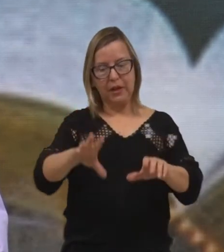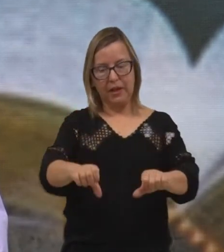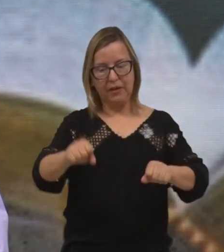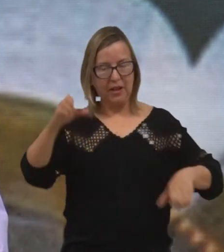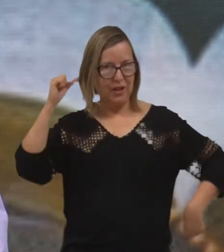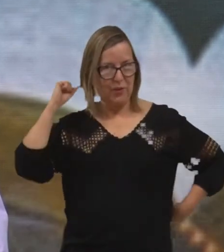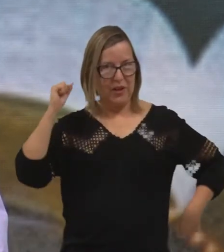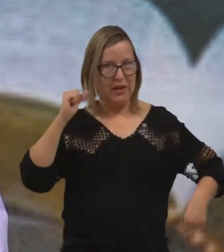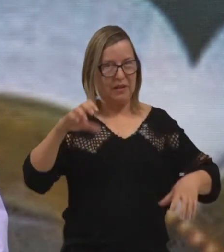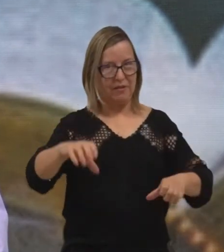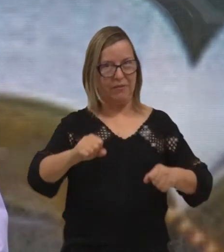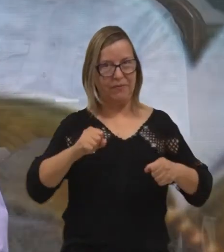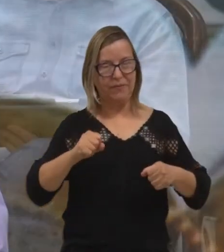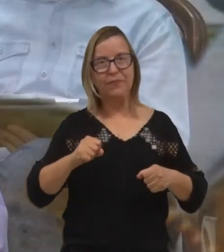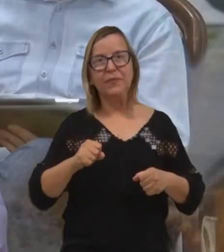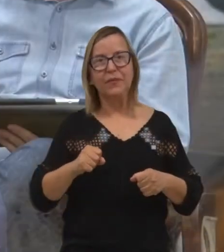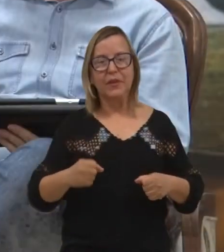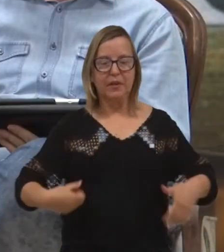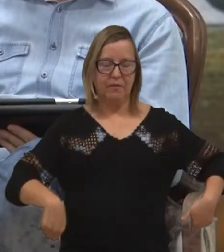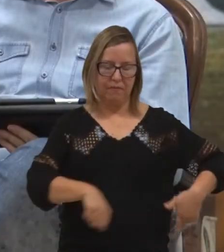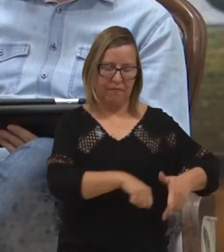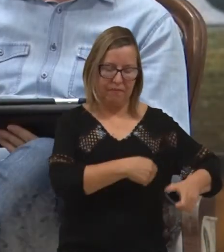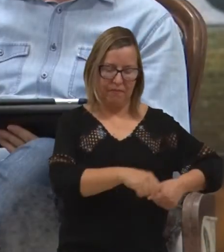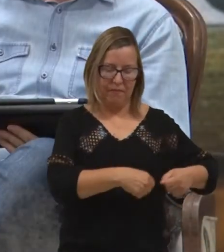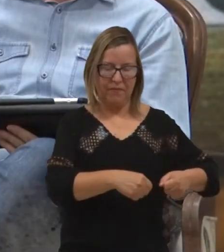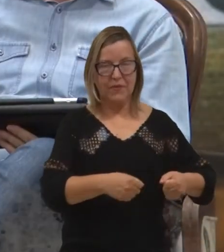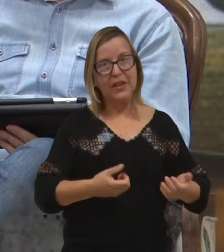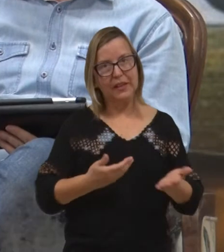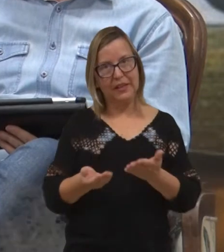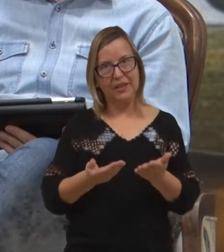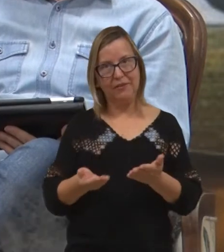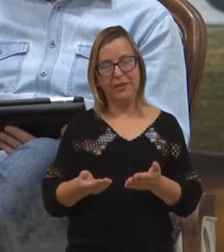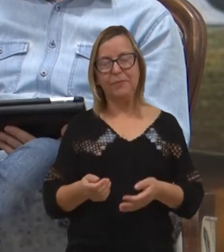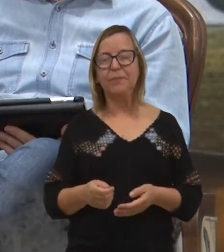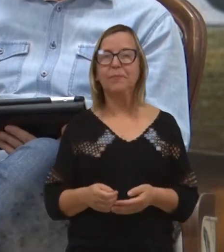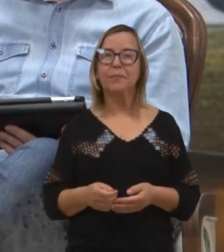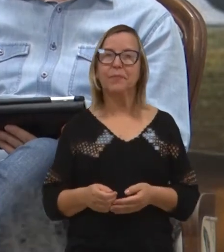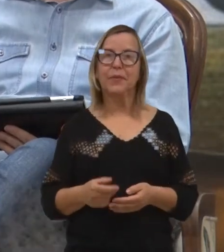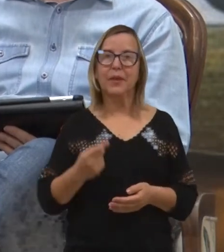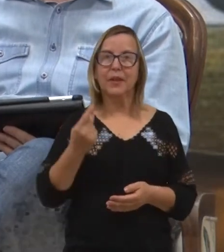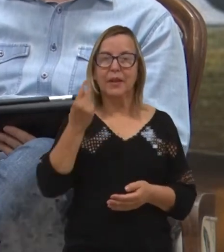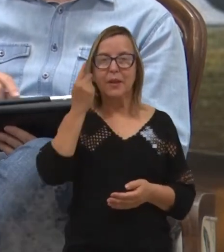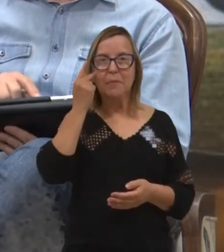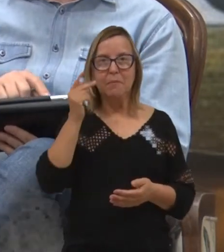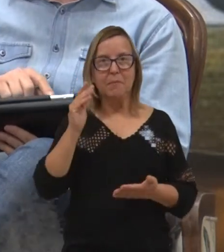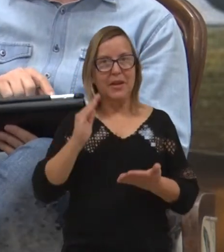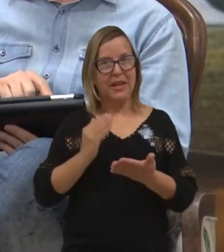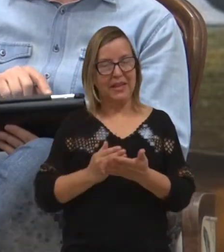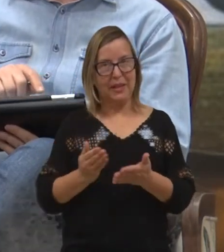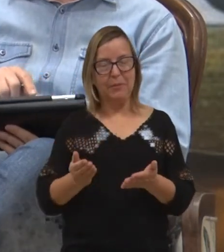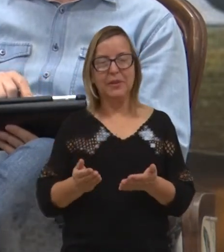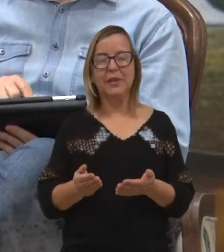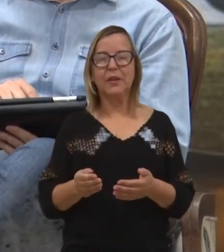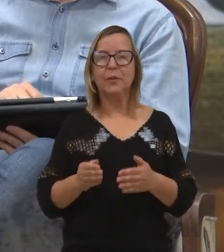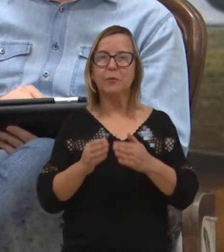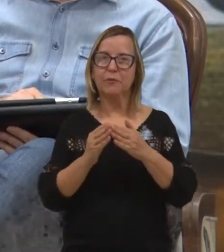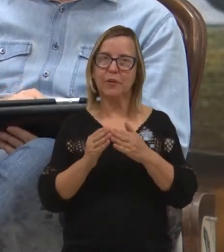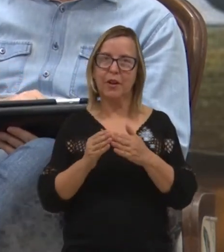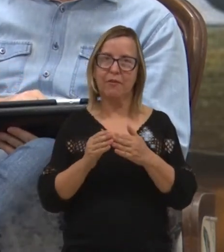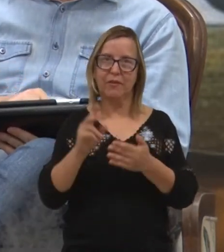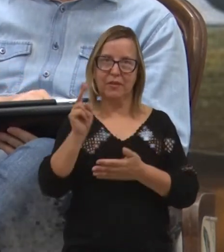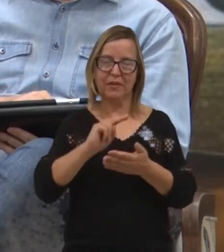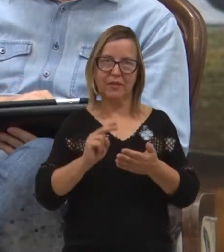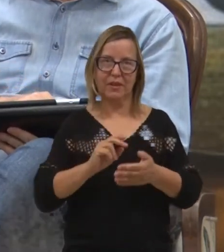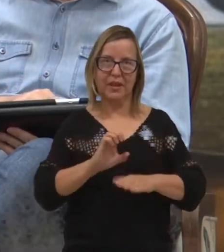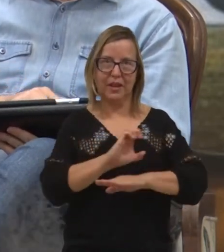vocês aprendam com isso. Então, para nós encerrarmos, eu peço o Wildo que leia para nós Efésios capítulo